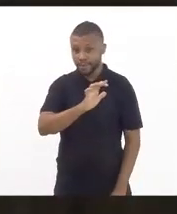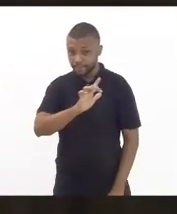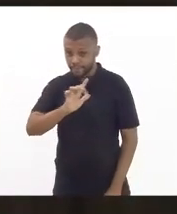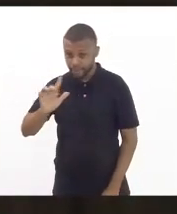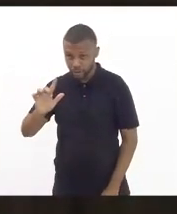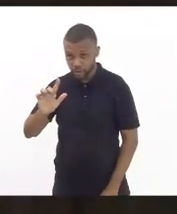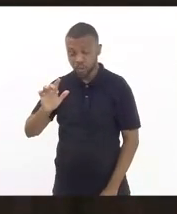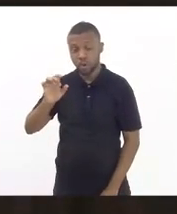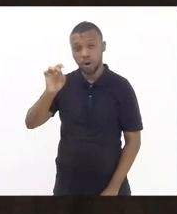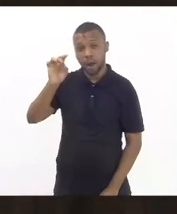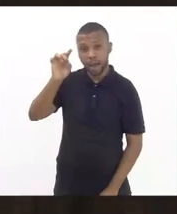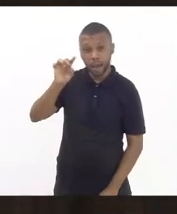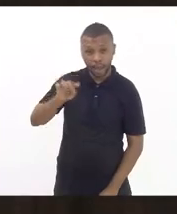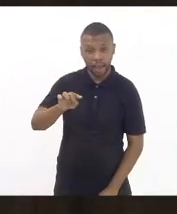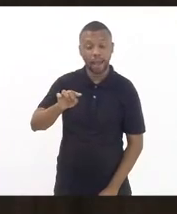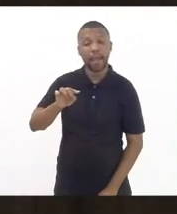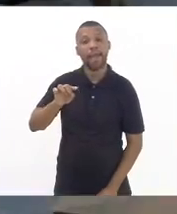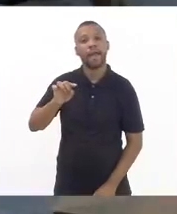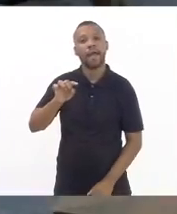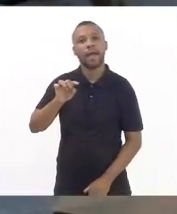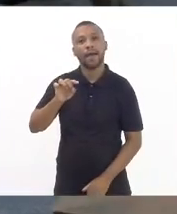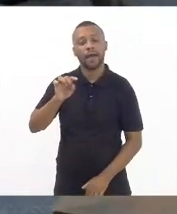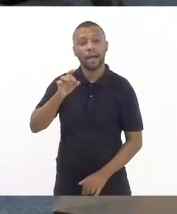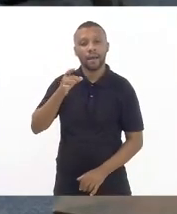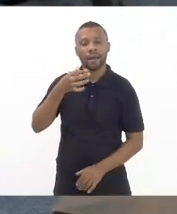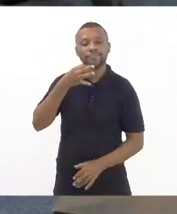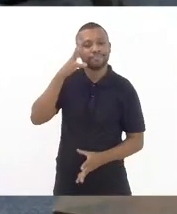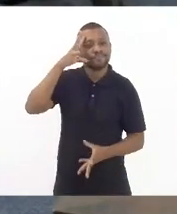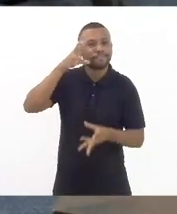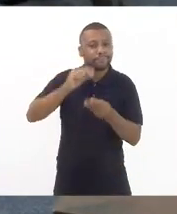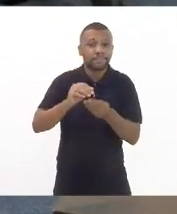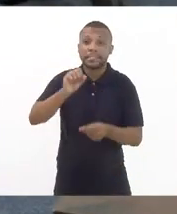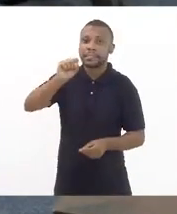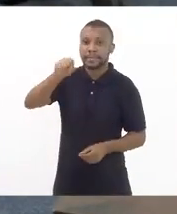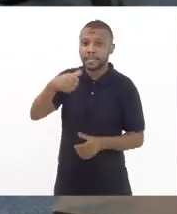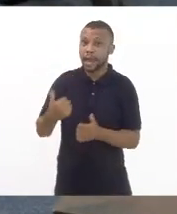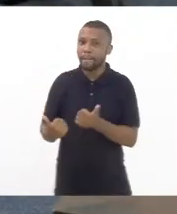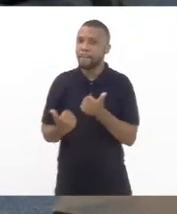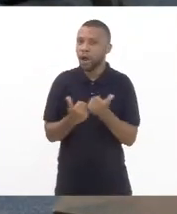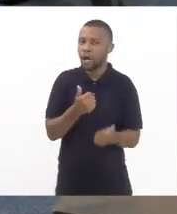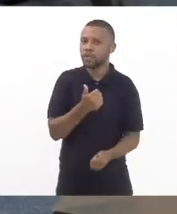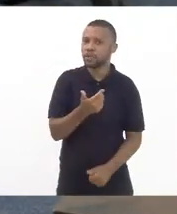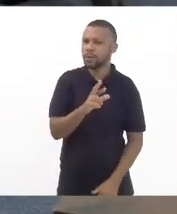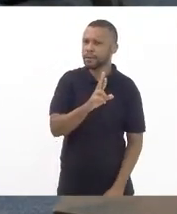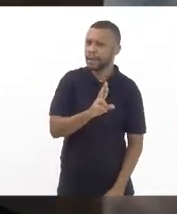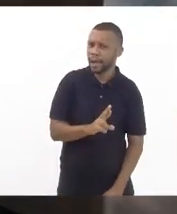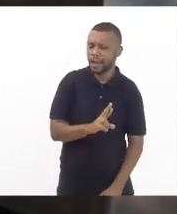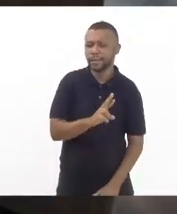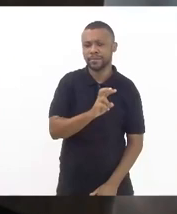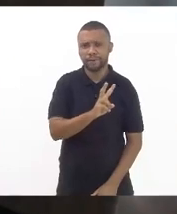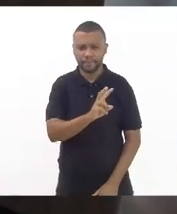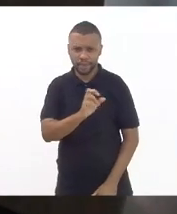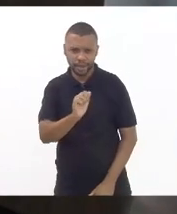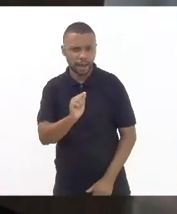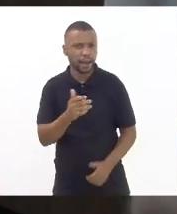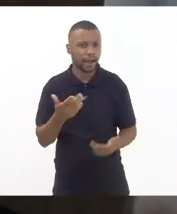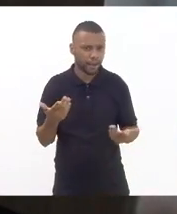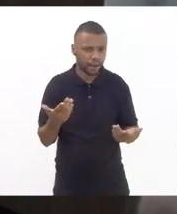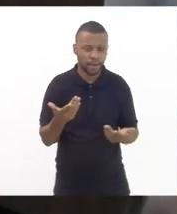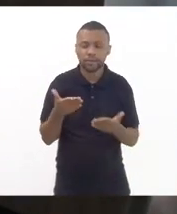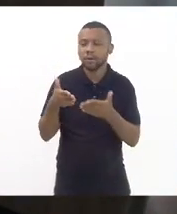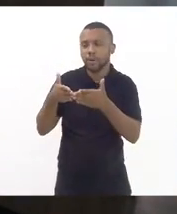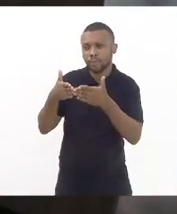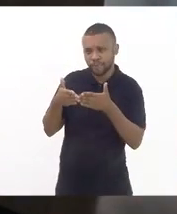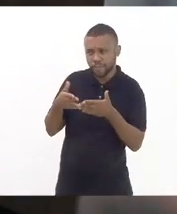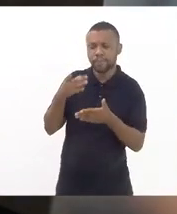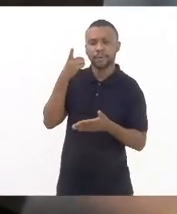dizer sim aos R$12 de vaga alimentação. Eu quero saber, deputado André Siciliano, por favor,